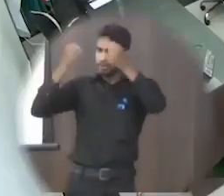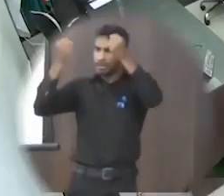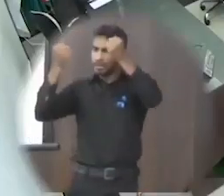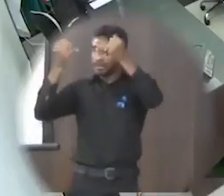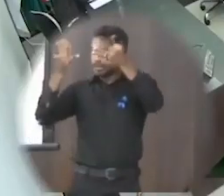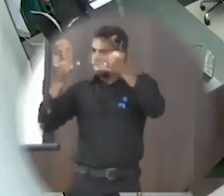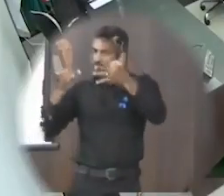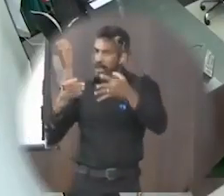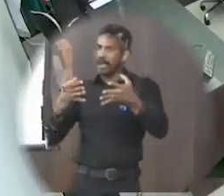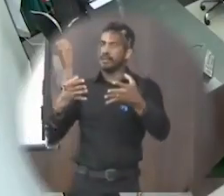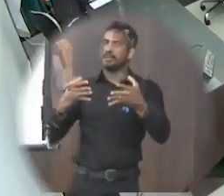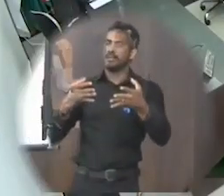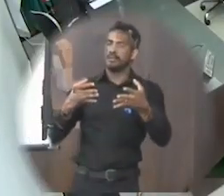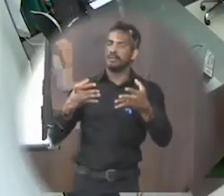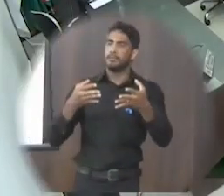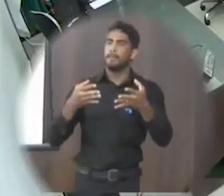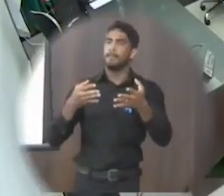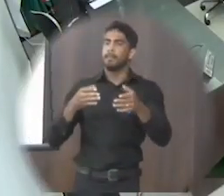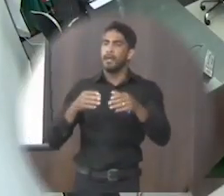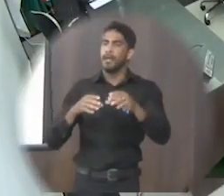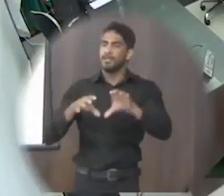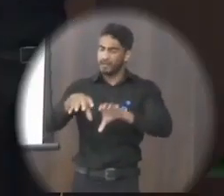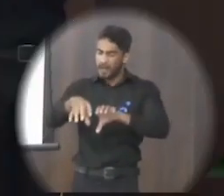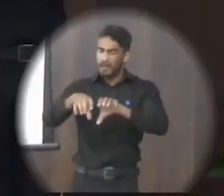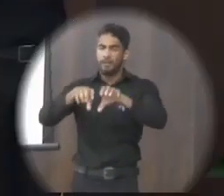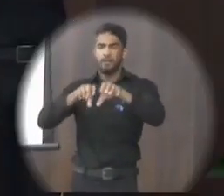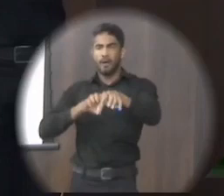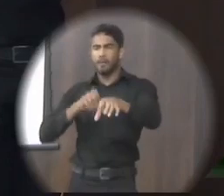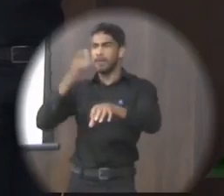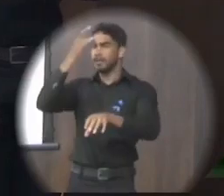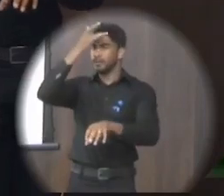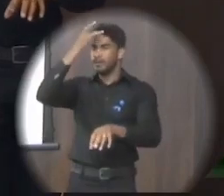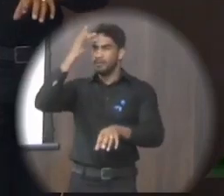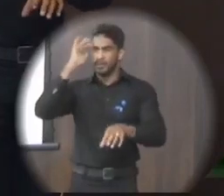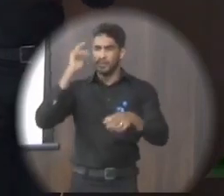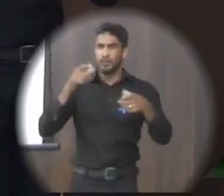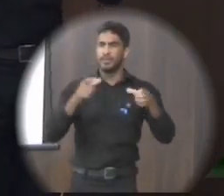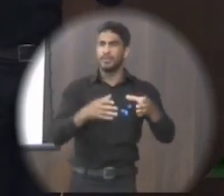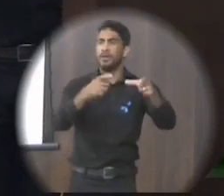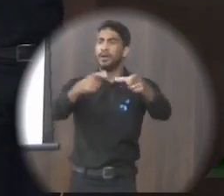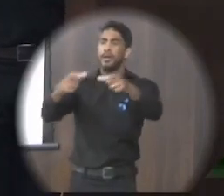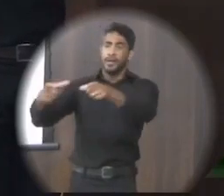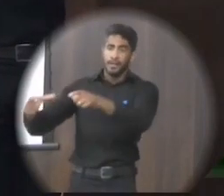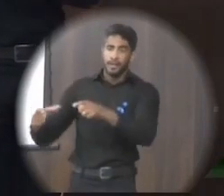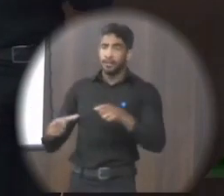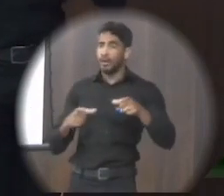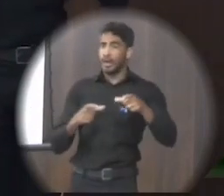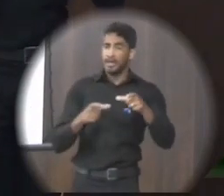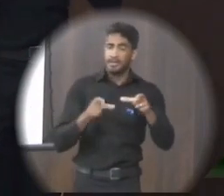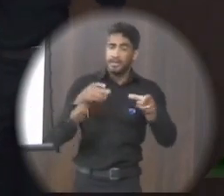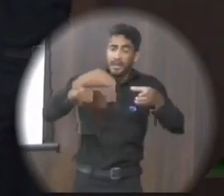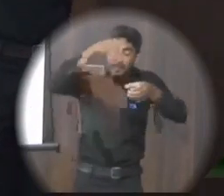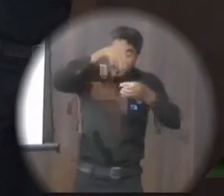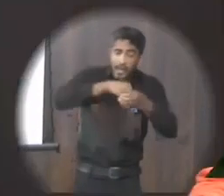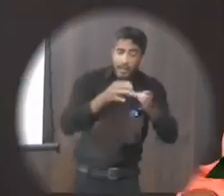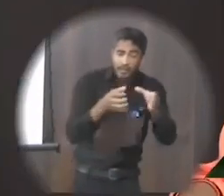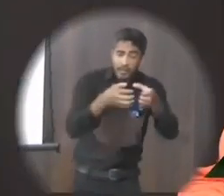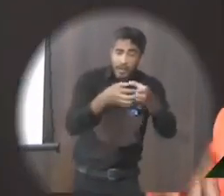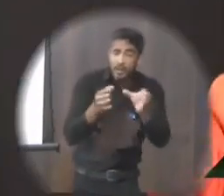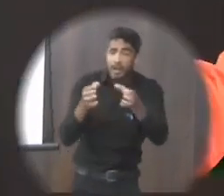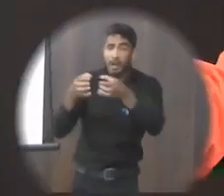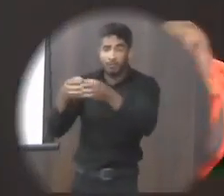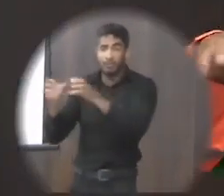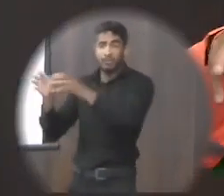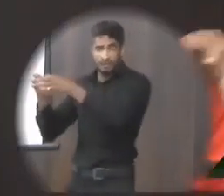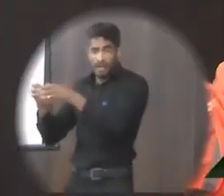formando brigadistas civis em loco, senhores. Ou seja, nas comunidades, para que a gente